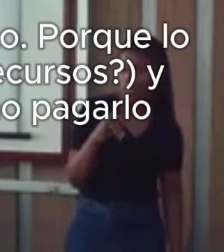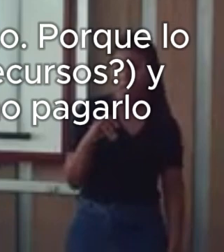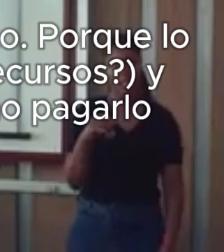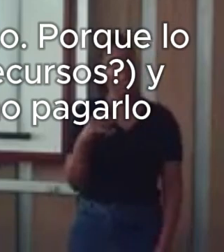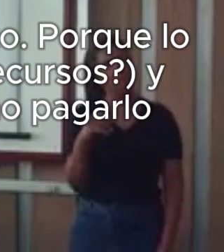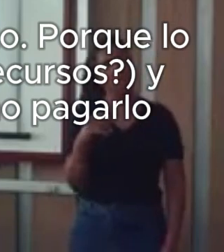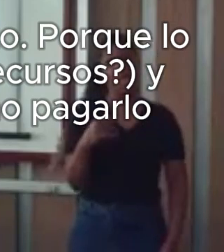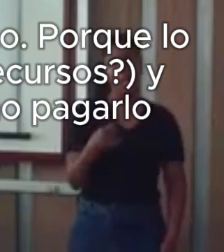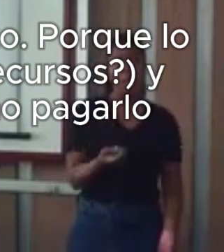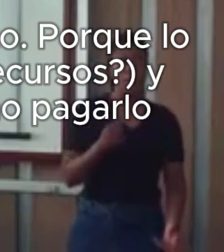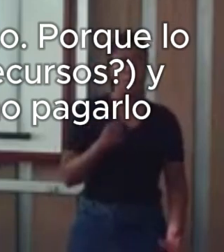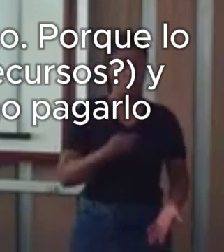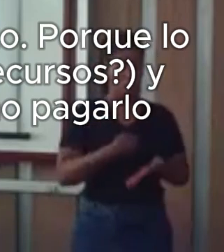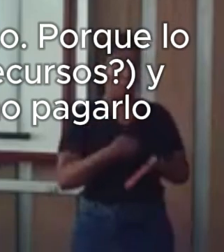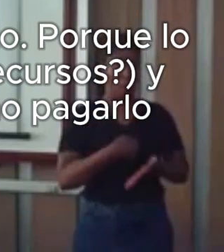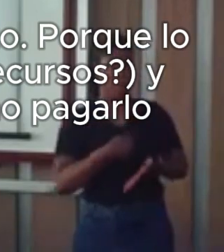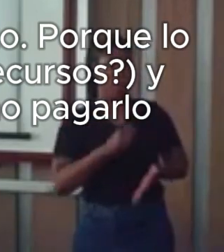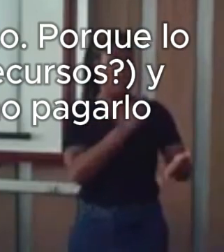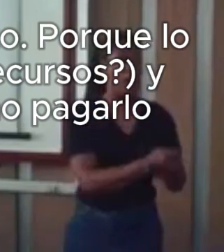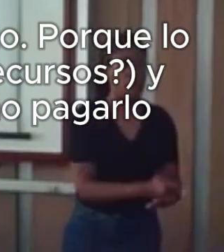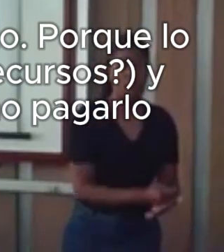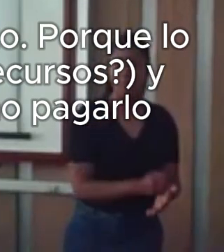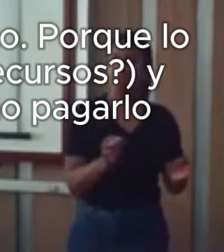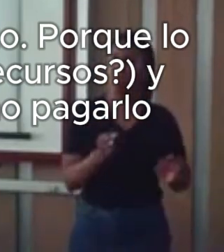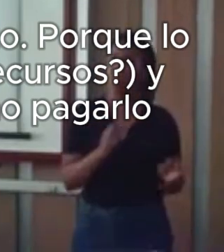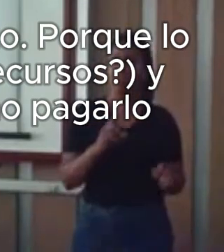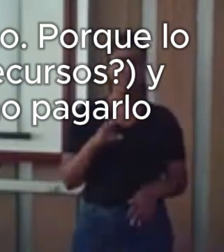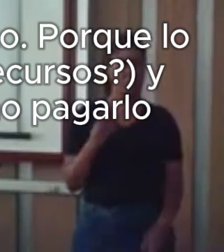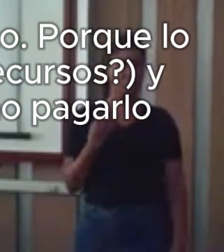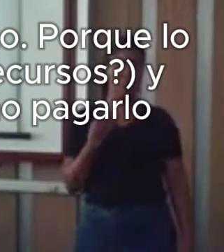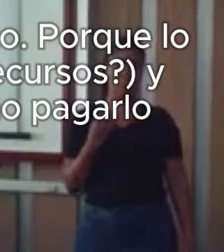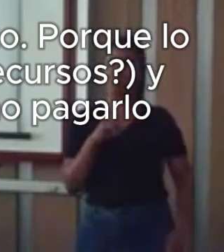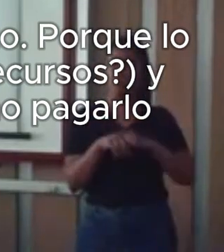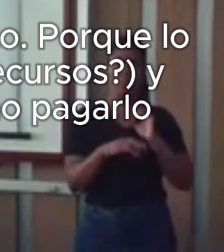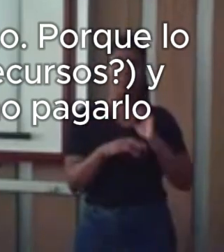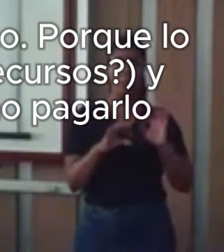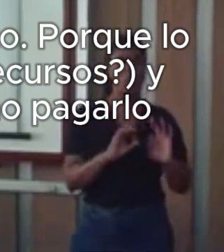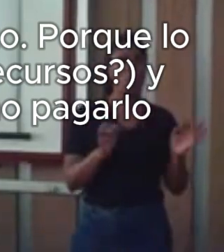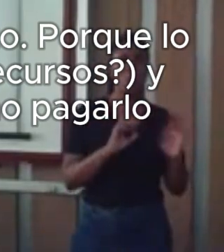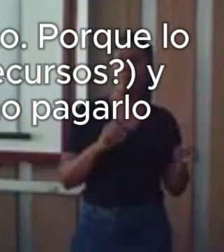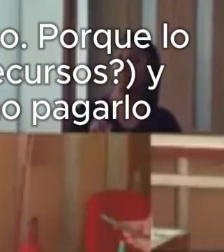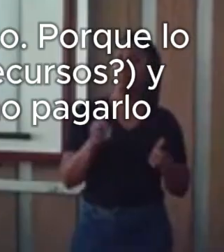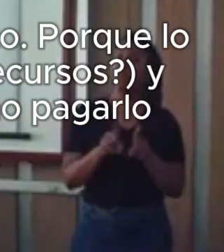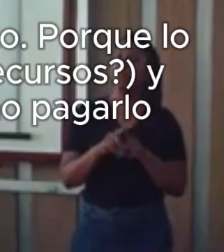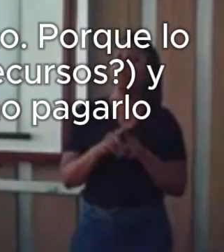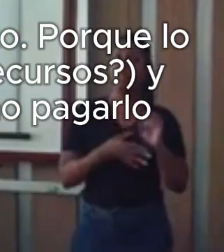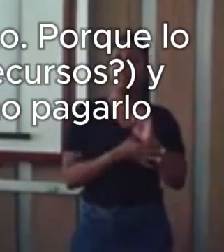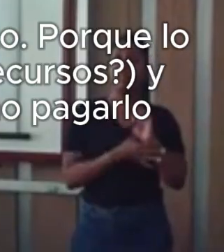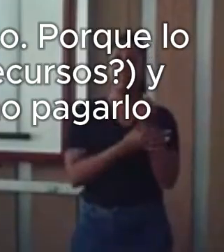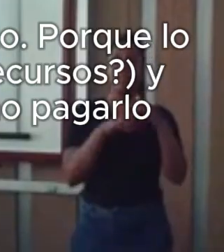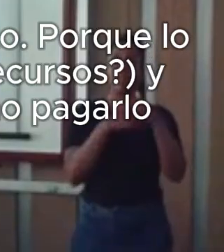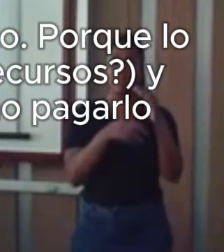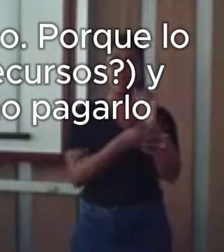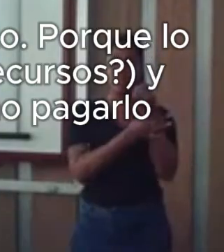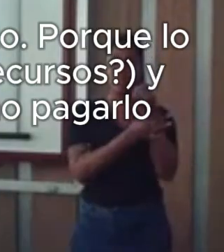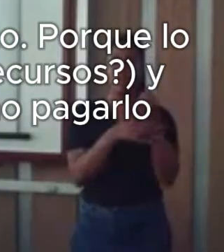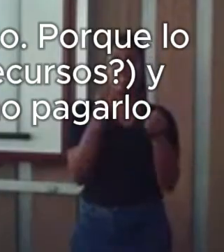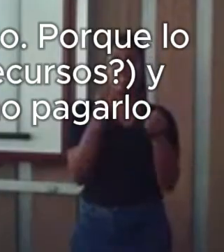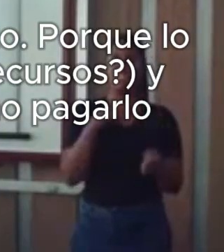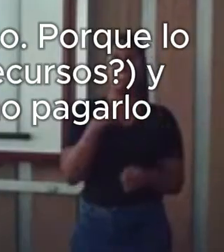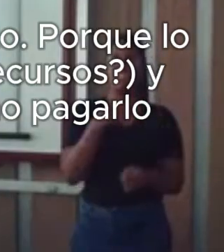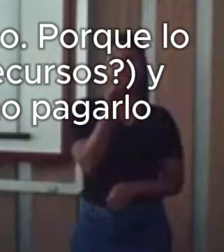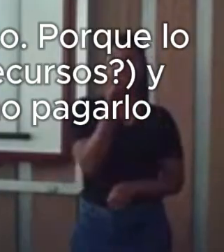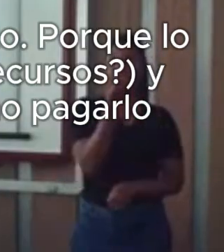um, mas depois não cobrou mais, não. Para vocês terem uma ideia, a seguradora renovou o nosso seguro 6 anos seguidos, sem